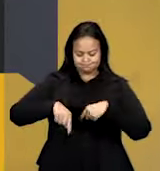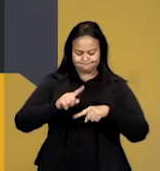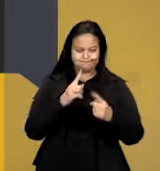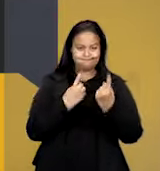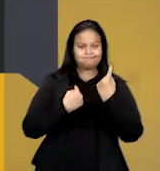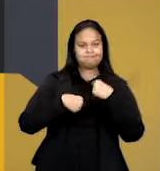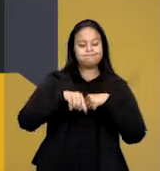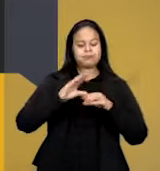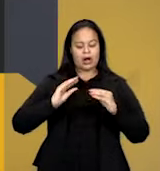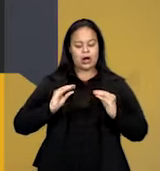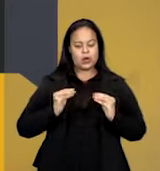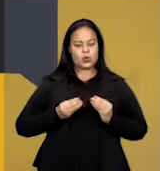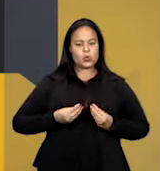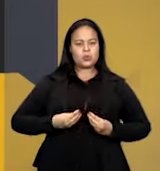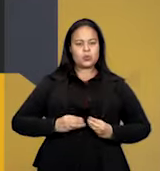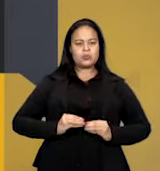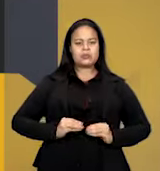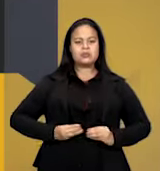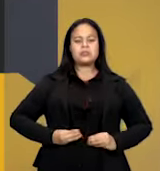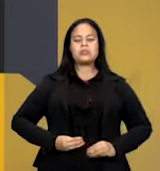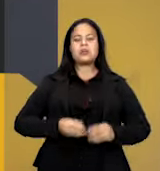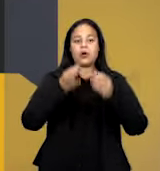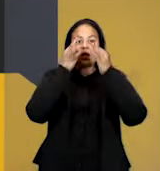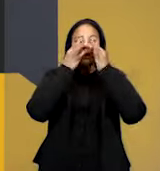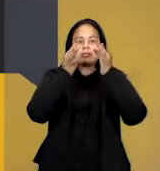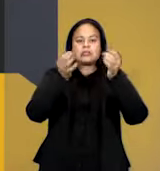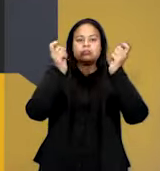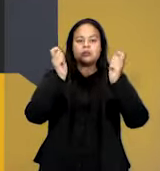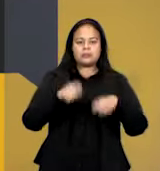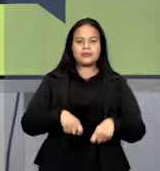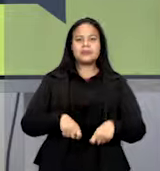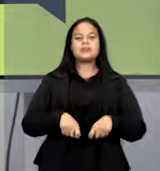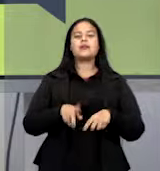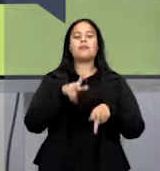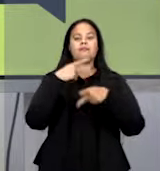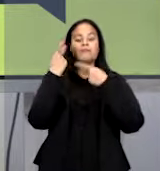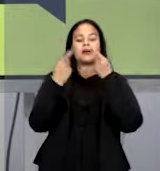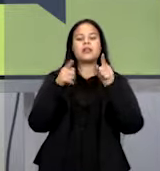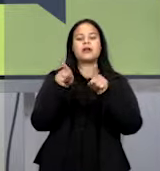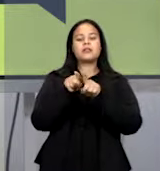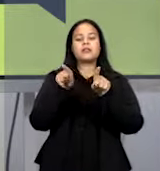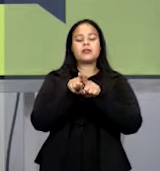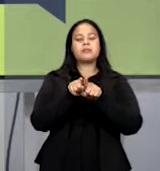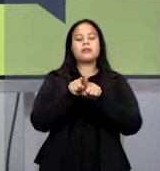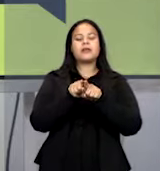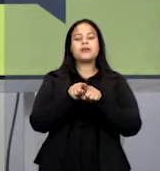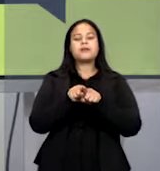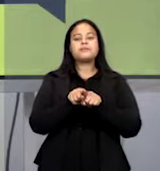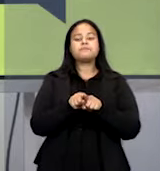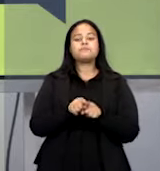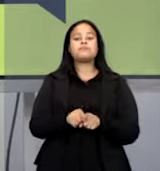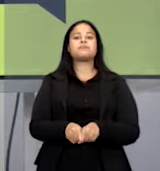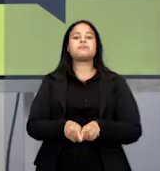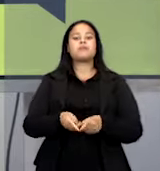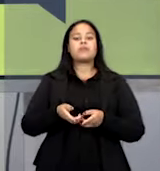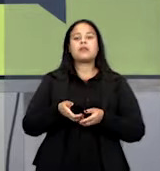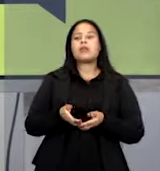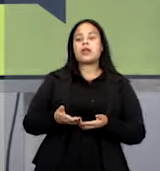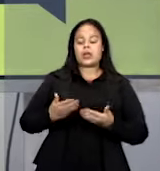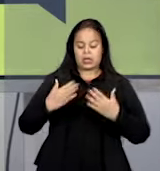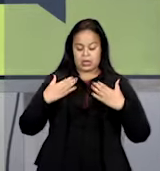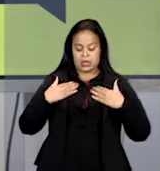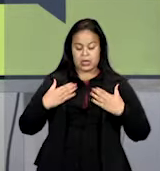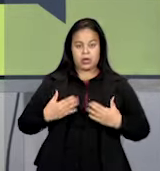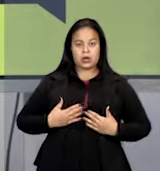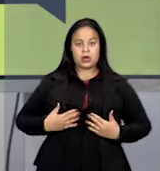à nutrição que merece a nossa atenção. Vamos falar de sistema reprodutor masculino na aula 7